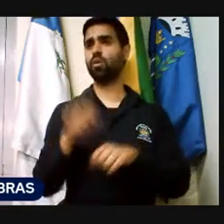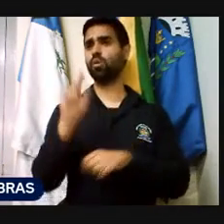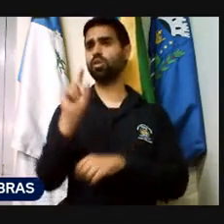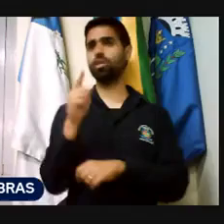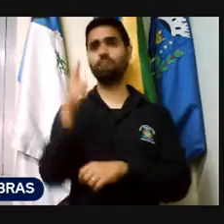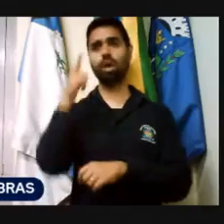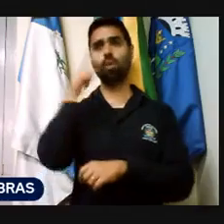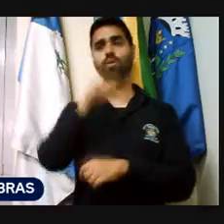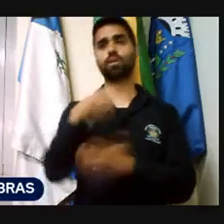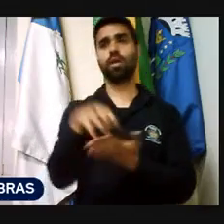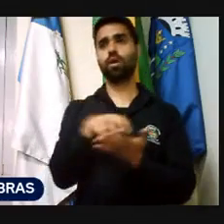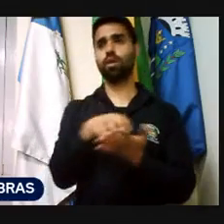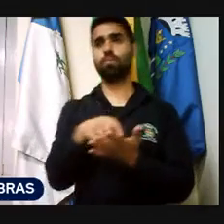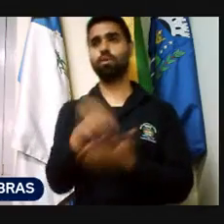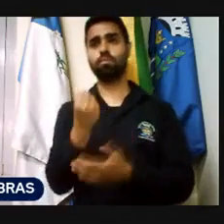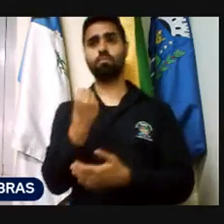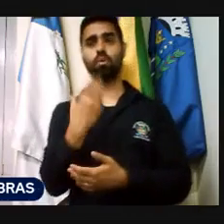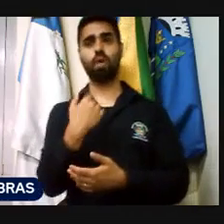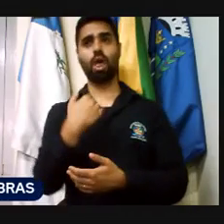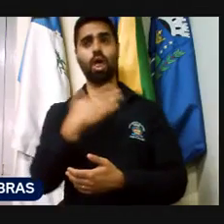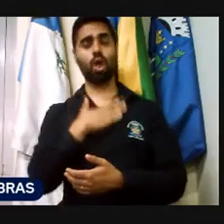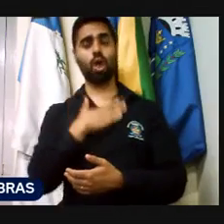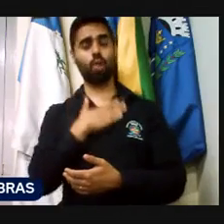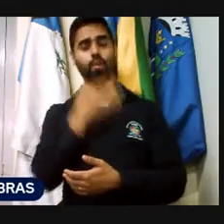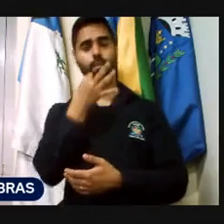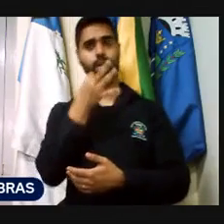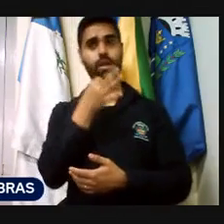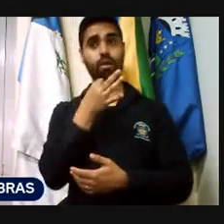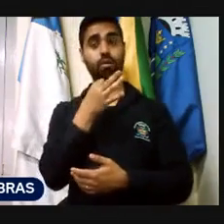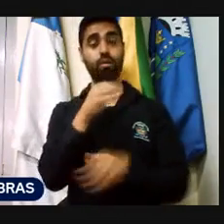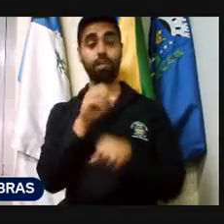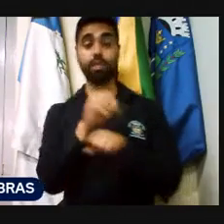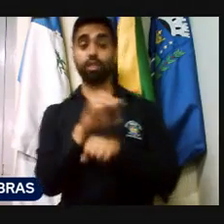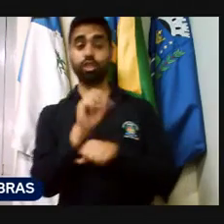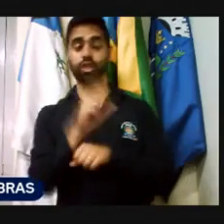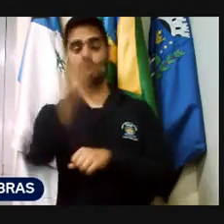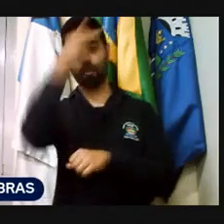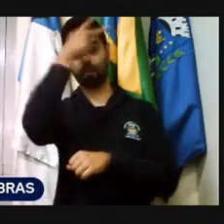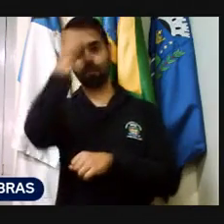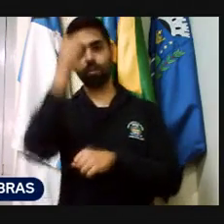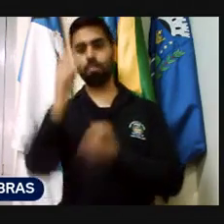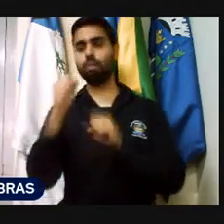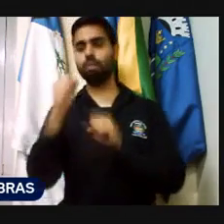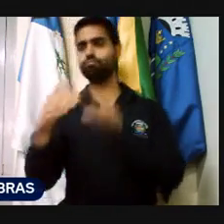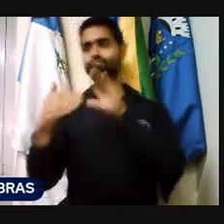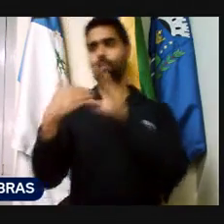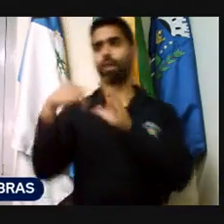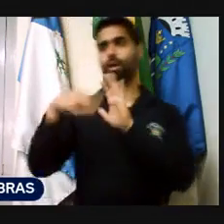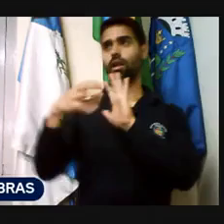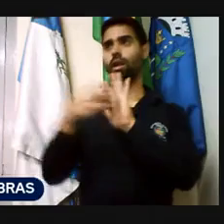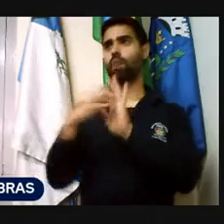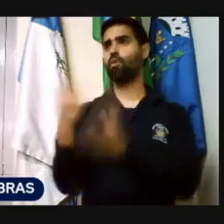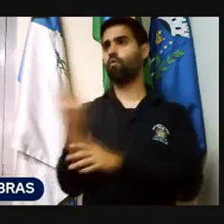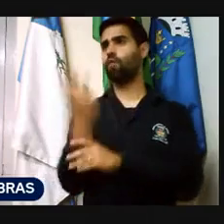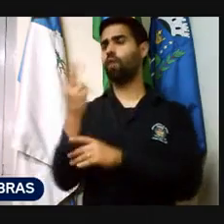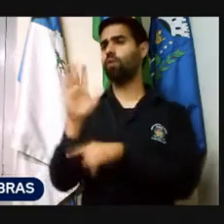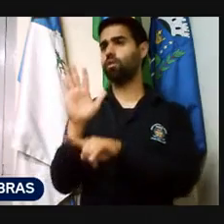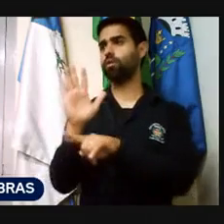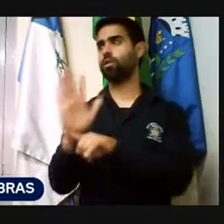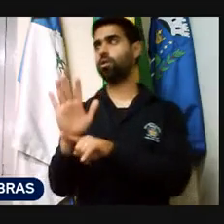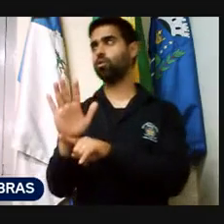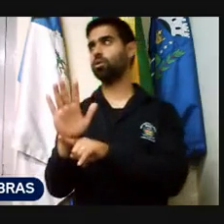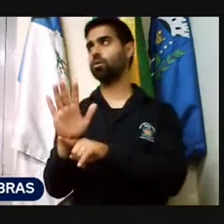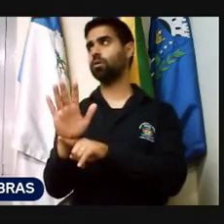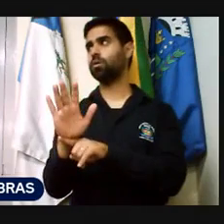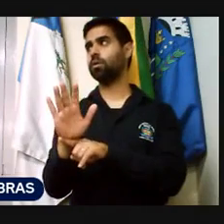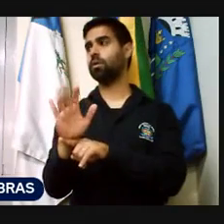dar um transporte de qualidade. Eu sugiro ao prefeito que encaminhe esta casa um valor em subsídio para